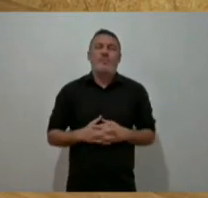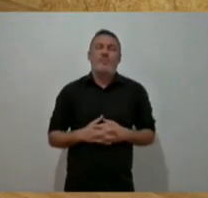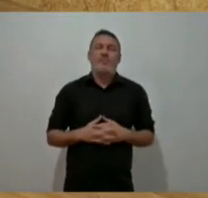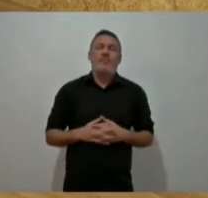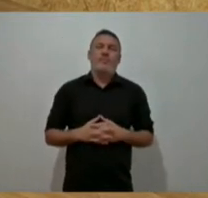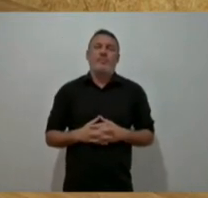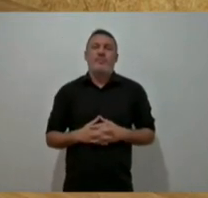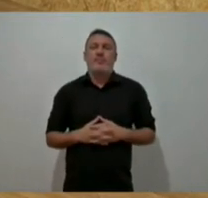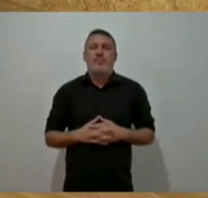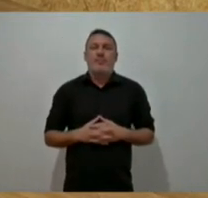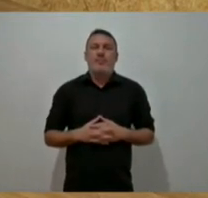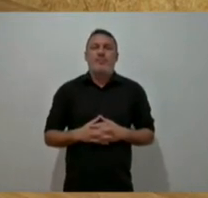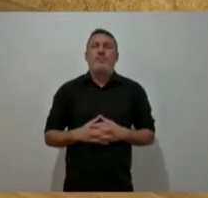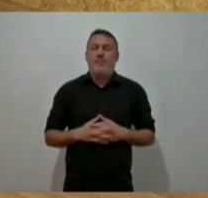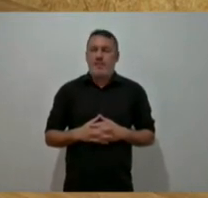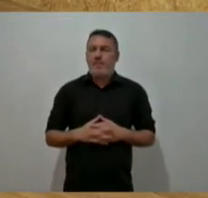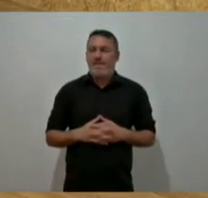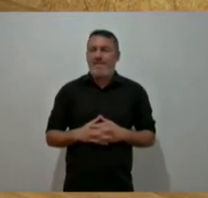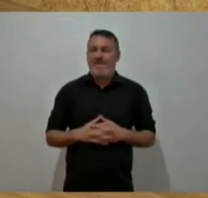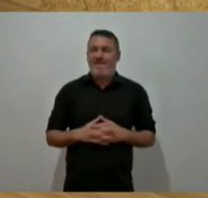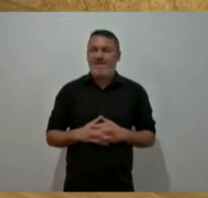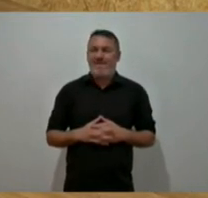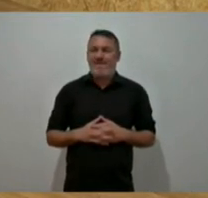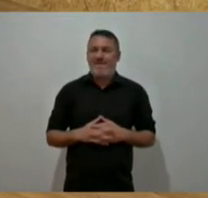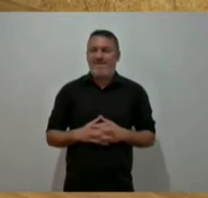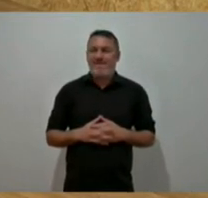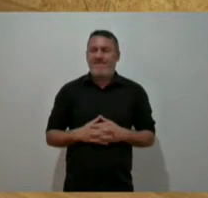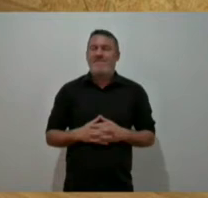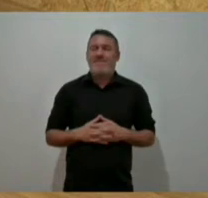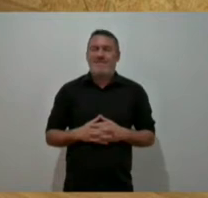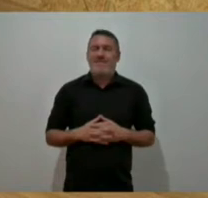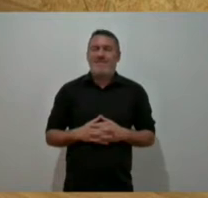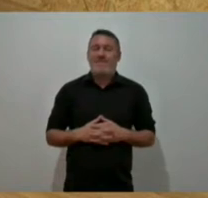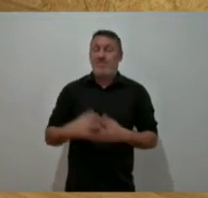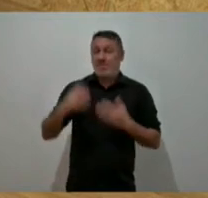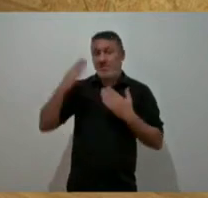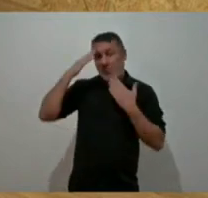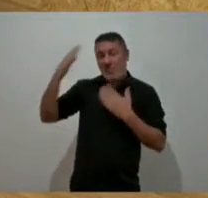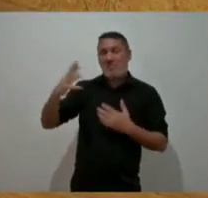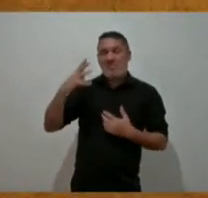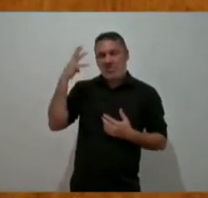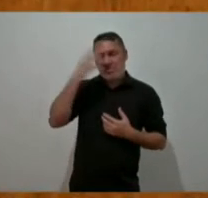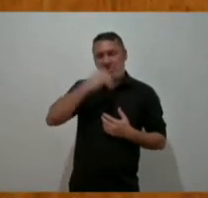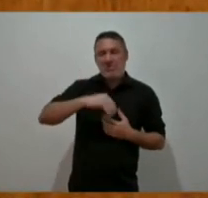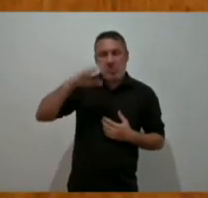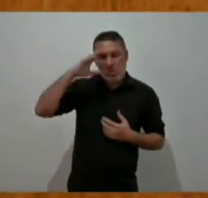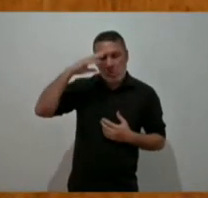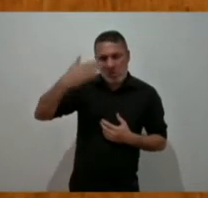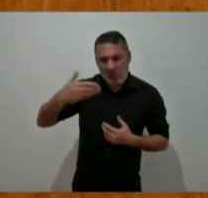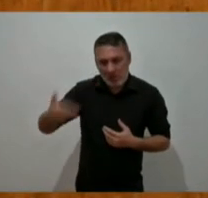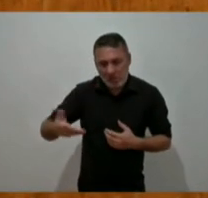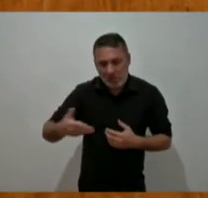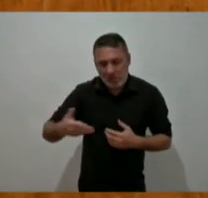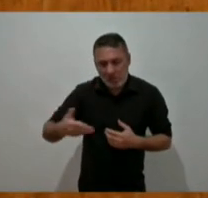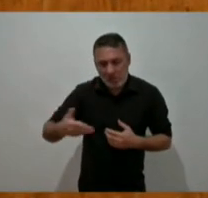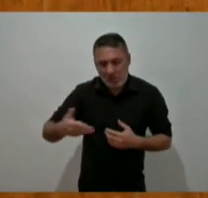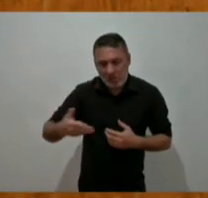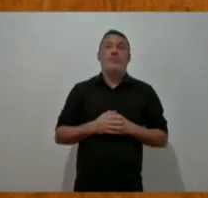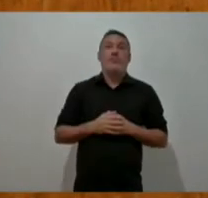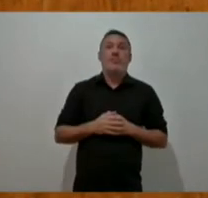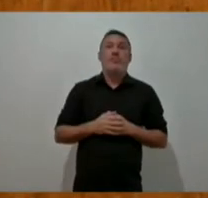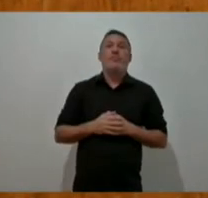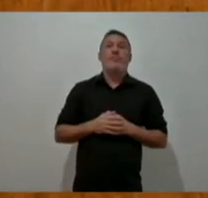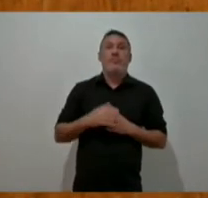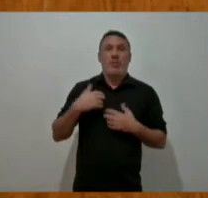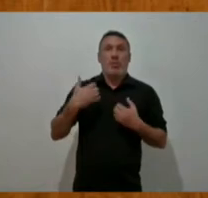Ana, muito obrigado pela belíssima homenagem. Eu vou, inclusive, te convidar para fazer essa homenagem no meu programa aqui na